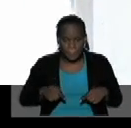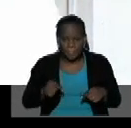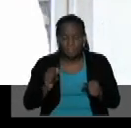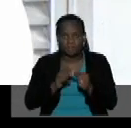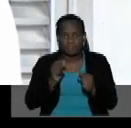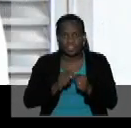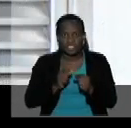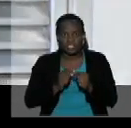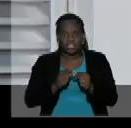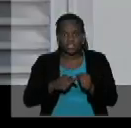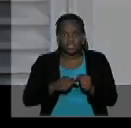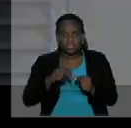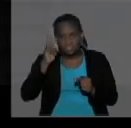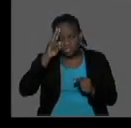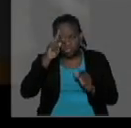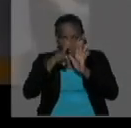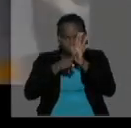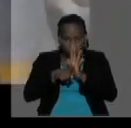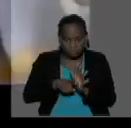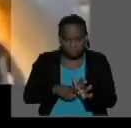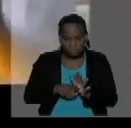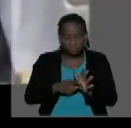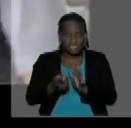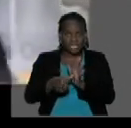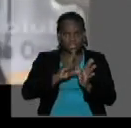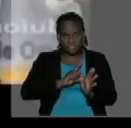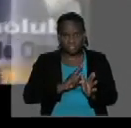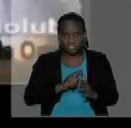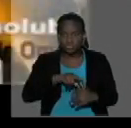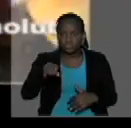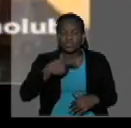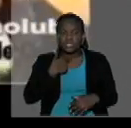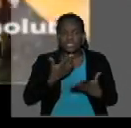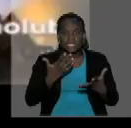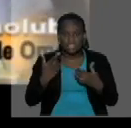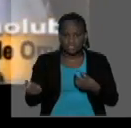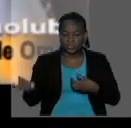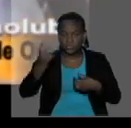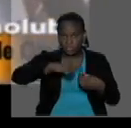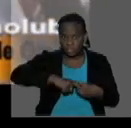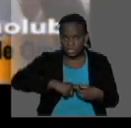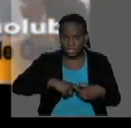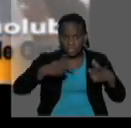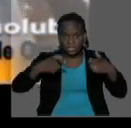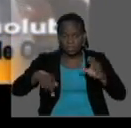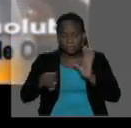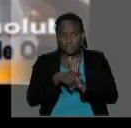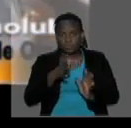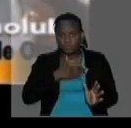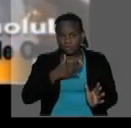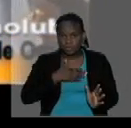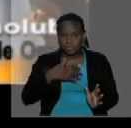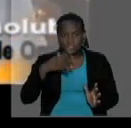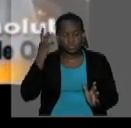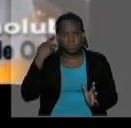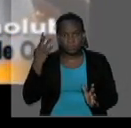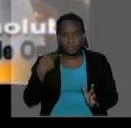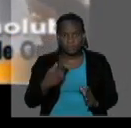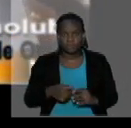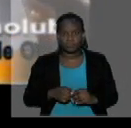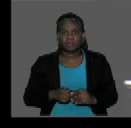aqui se foi feito um prognóstico. O que nós desejamos é resgatar o espaço que é nosso, que é